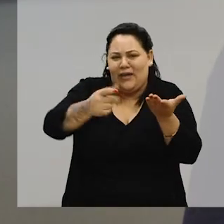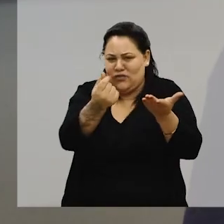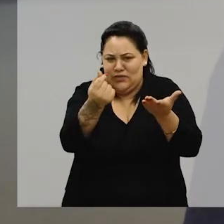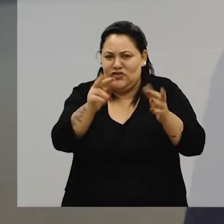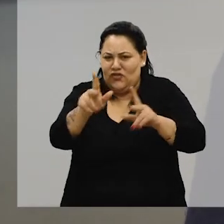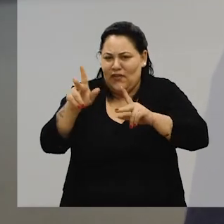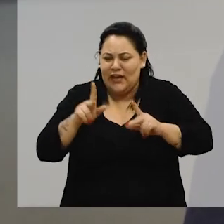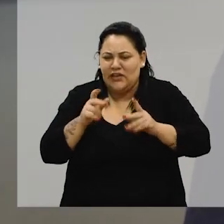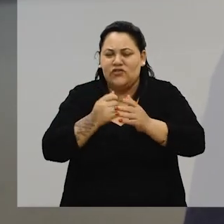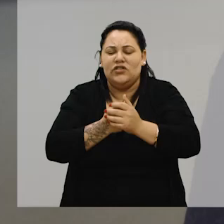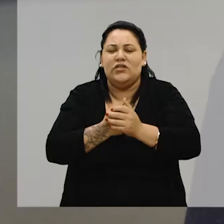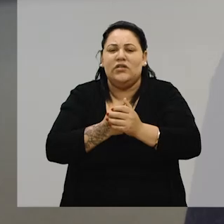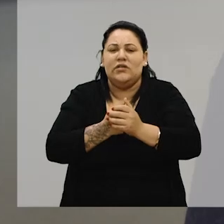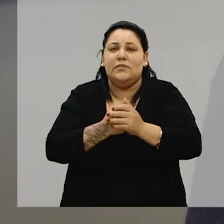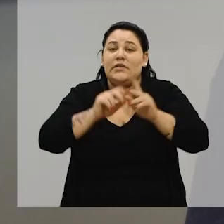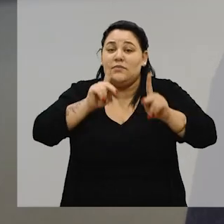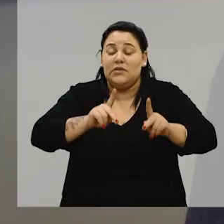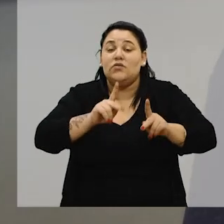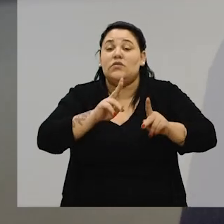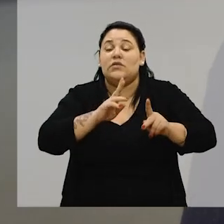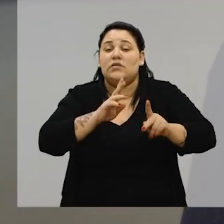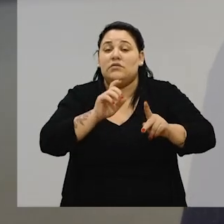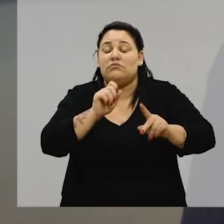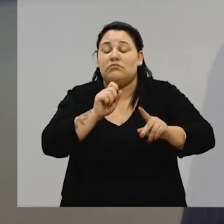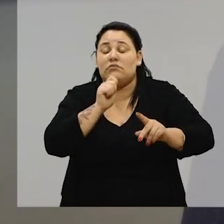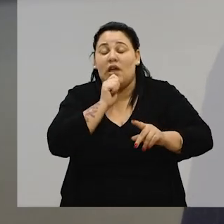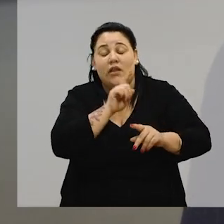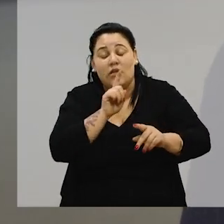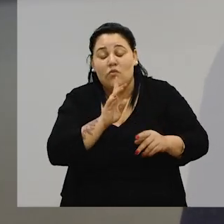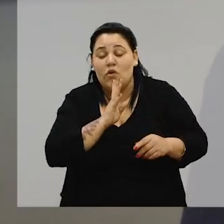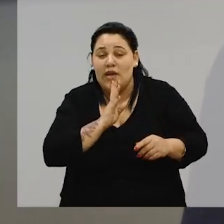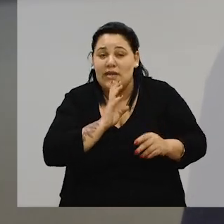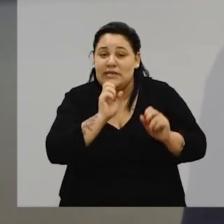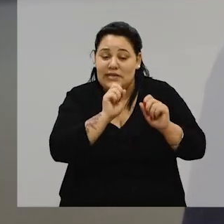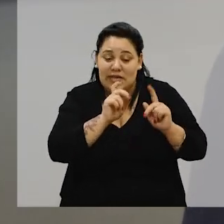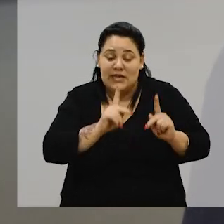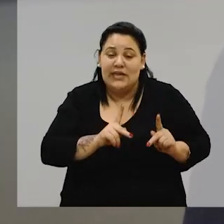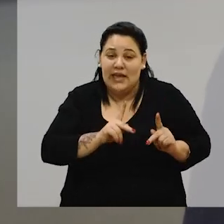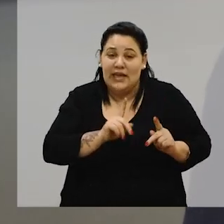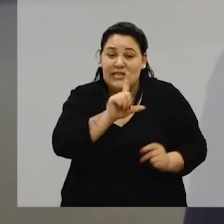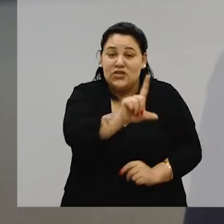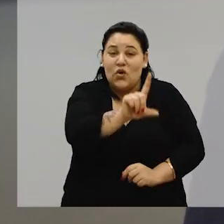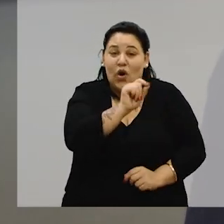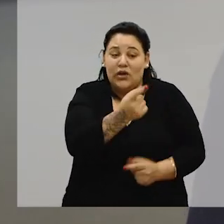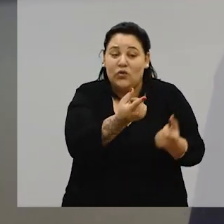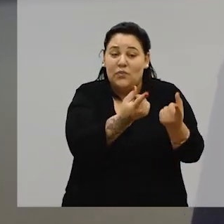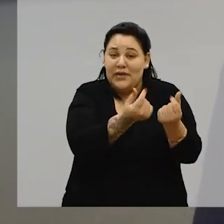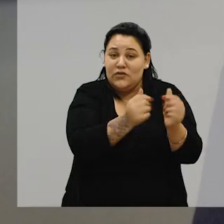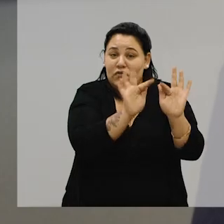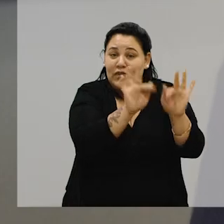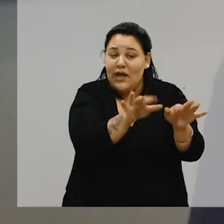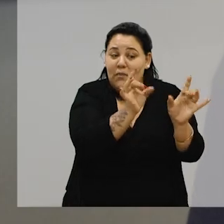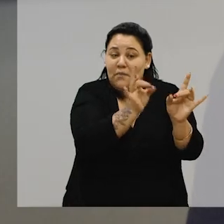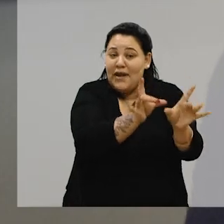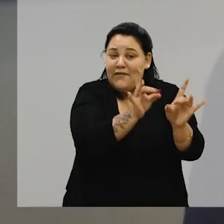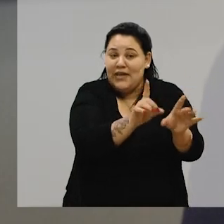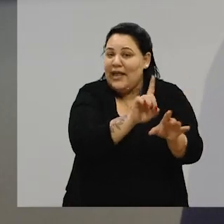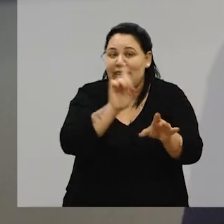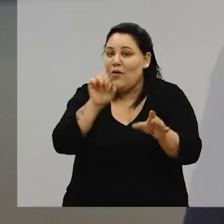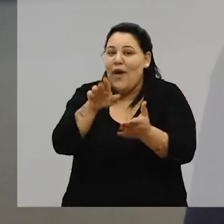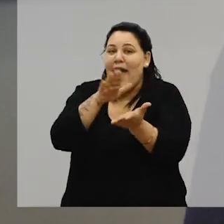entendimento das pessoas que não têm conhecimento, quem define o preço de venda final do livro não é a livraria